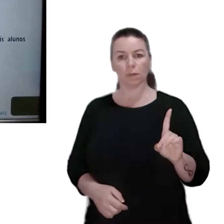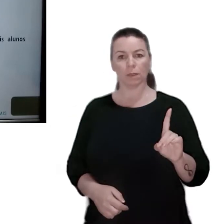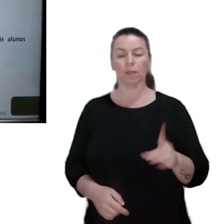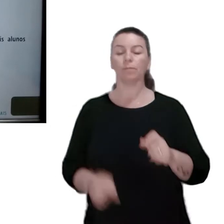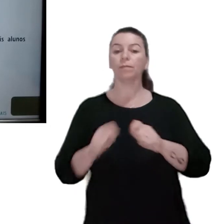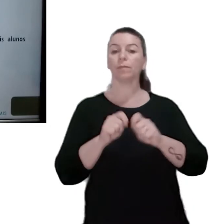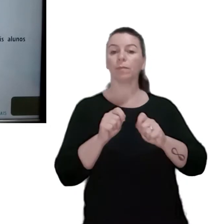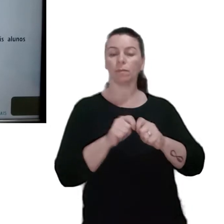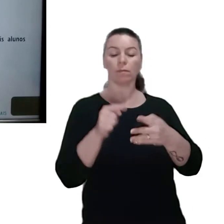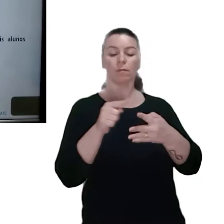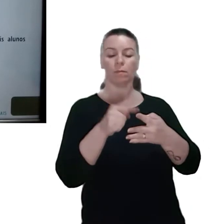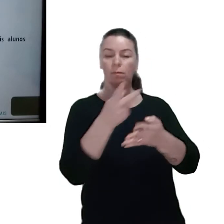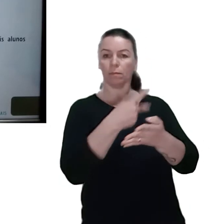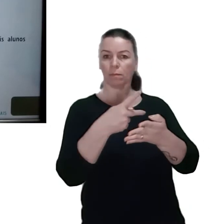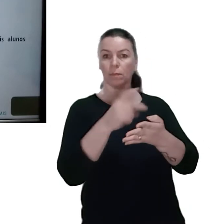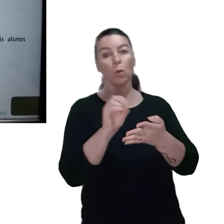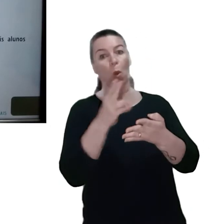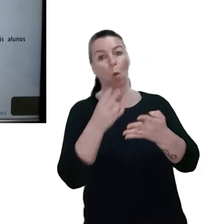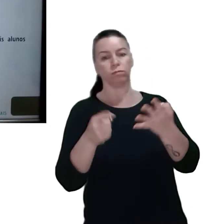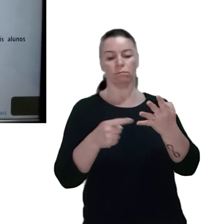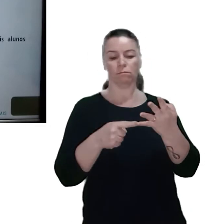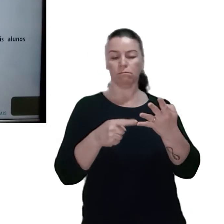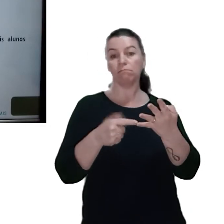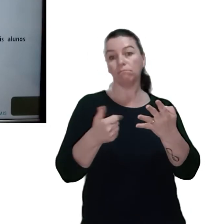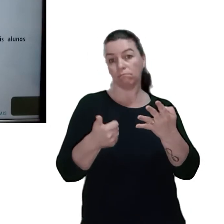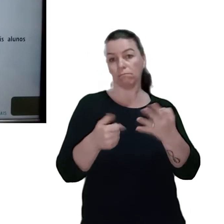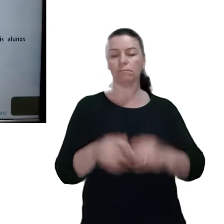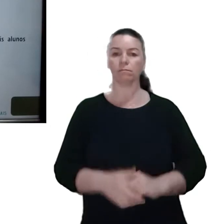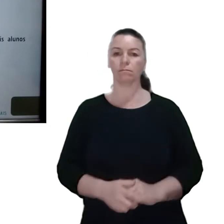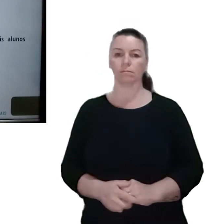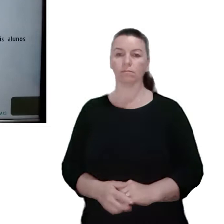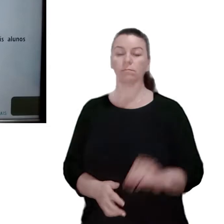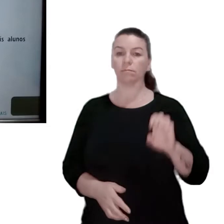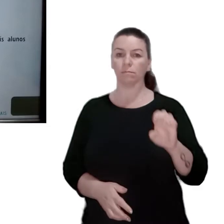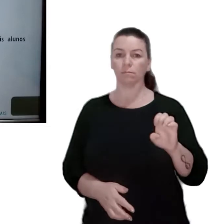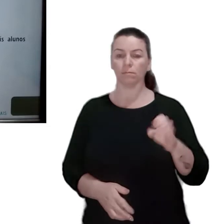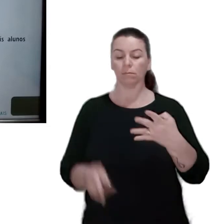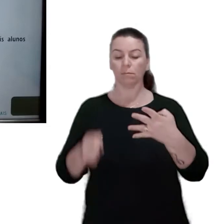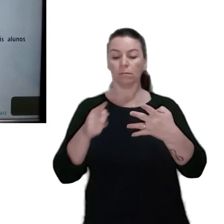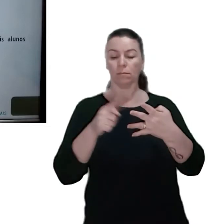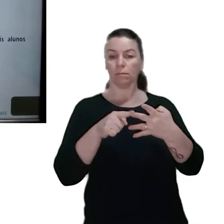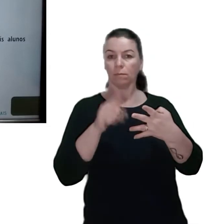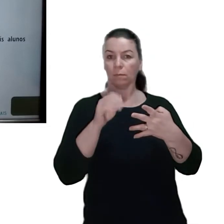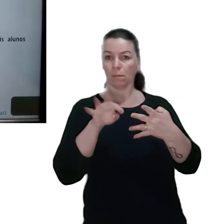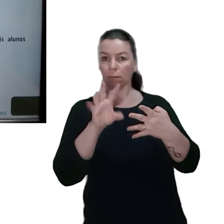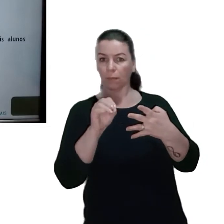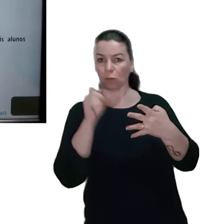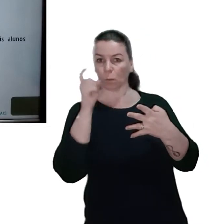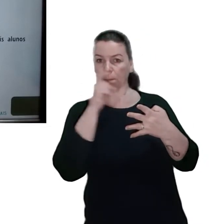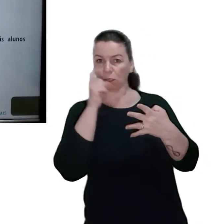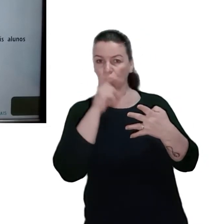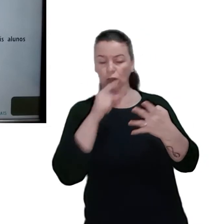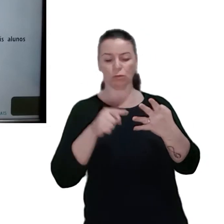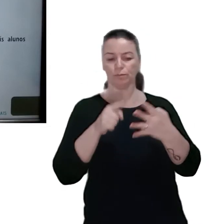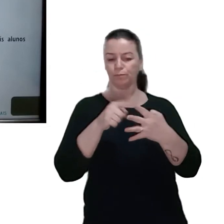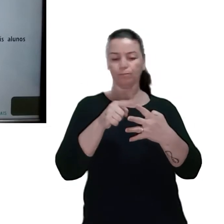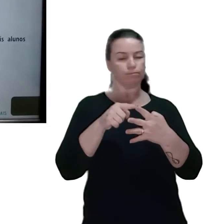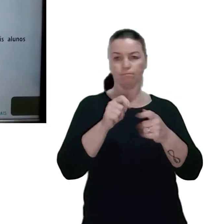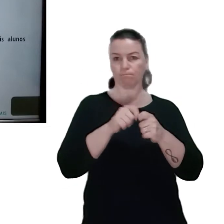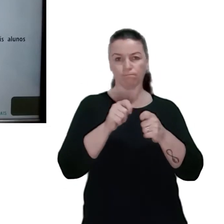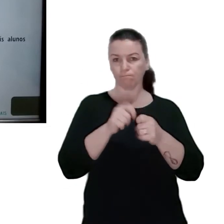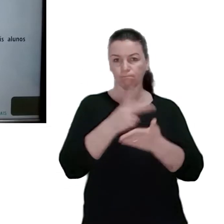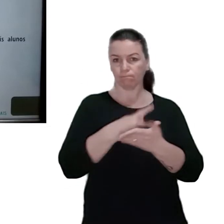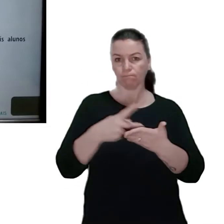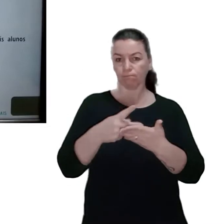caricatura foi Ana ou Daniela. E letra E, Beto mentiu e Ana não fez a caricatura. Sugiro que você pause